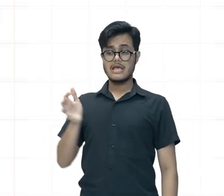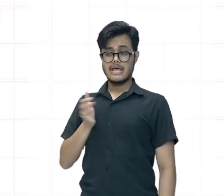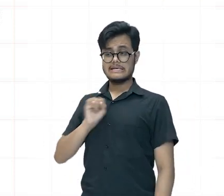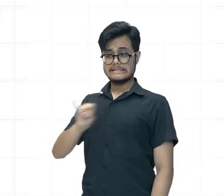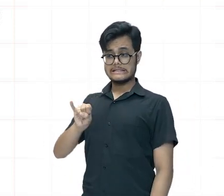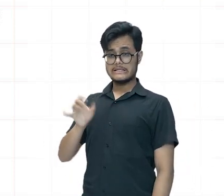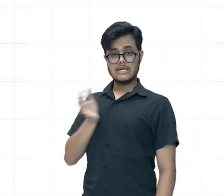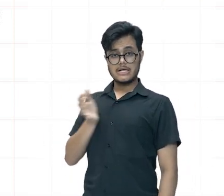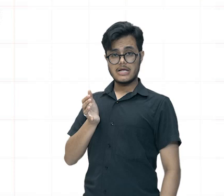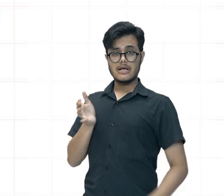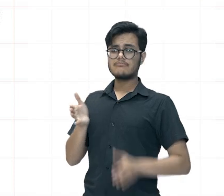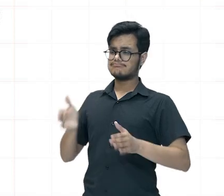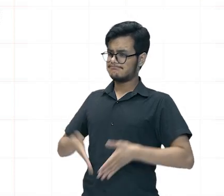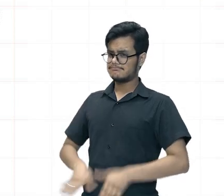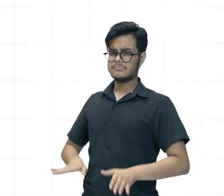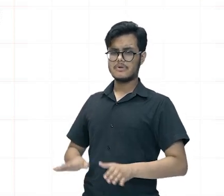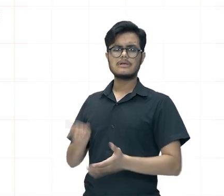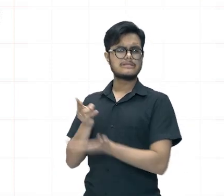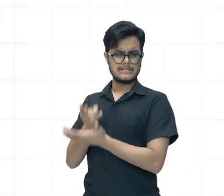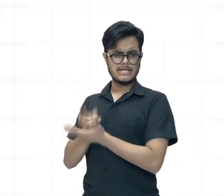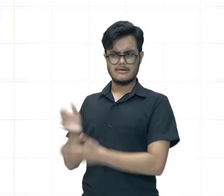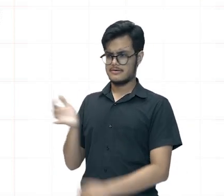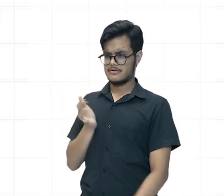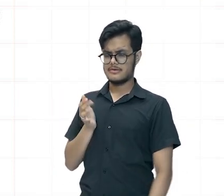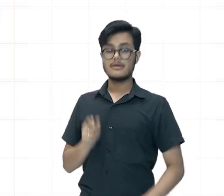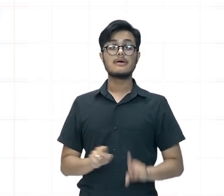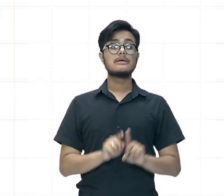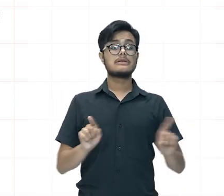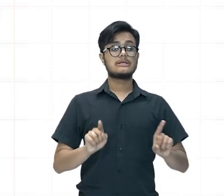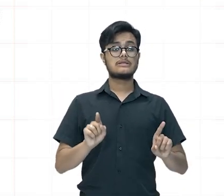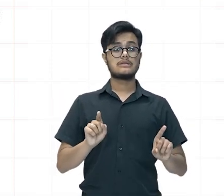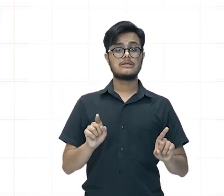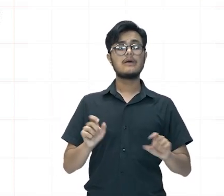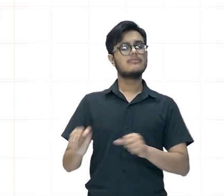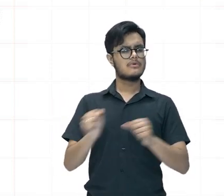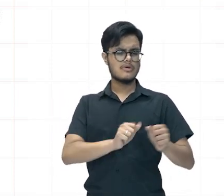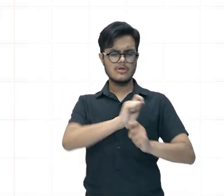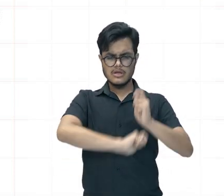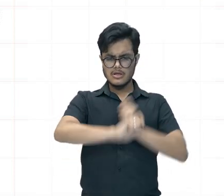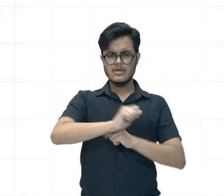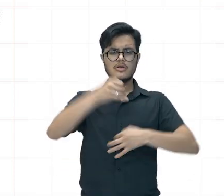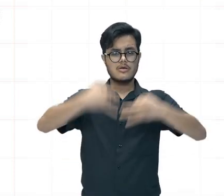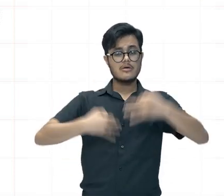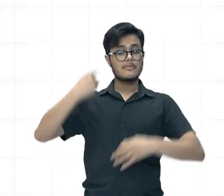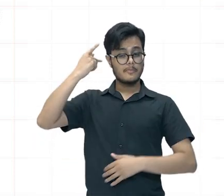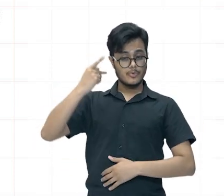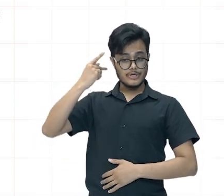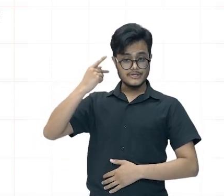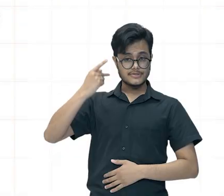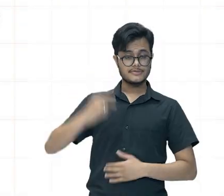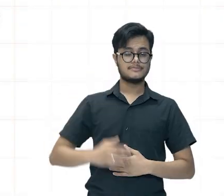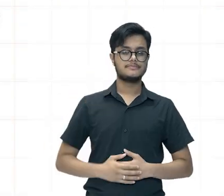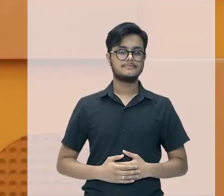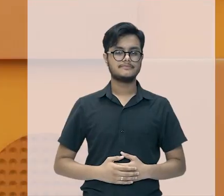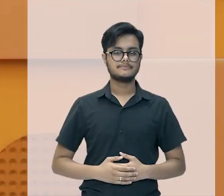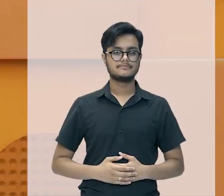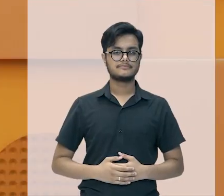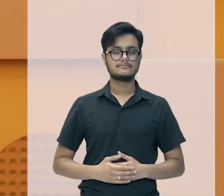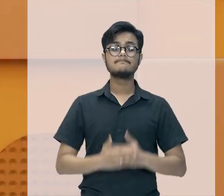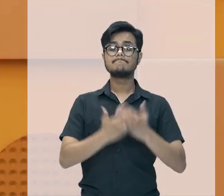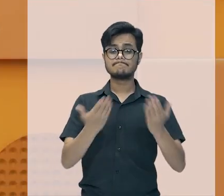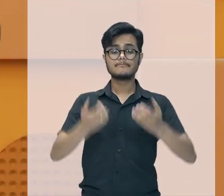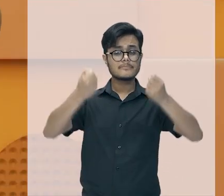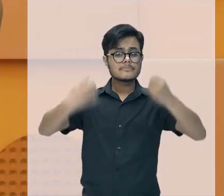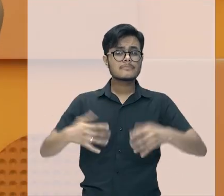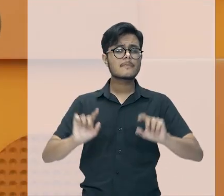morrer nobre. Senhores feudais detinham o máximo poder econômico, jurídico e político. E eu preciso, então, só para a